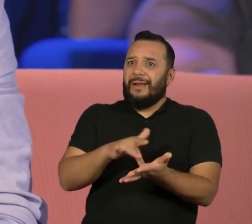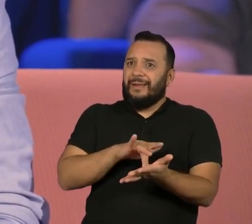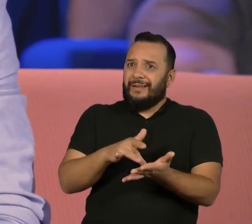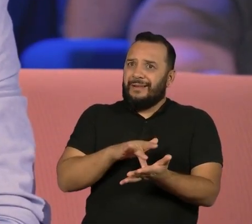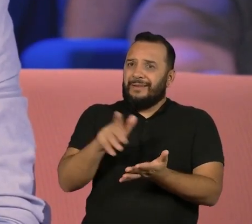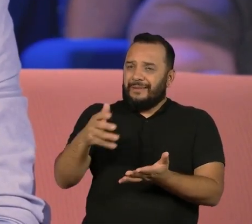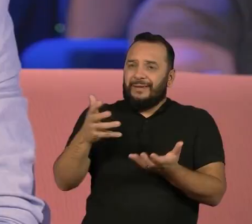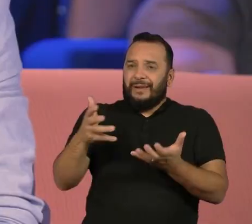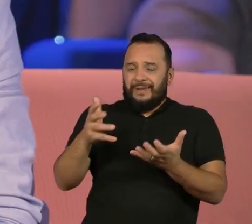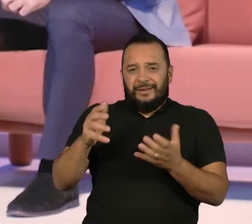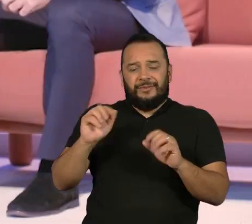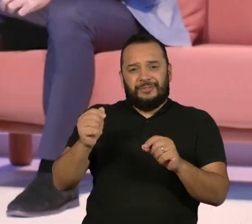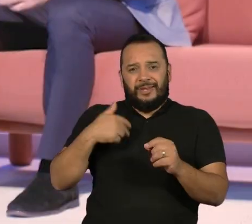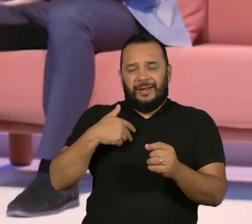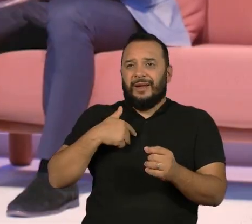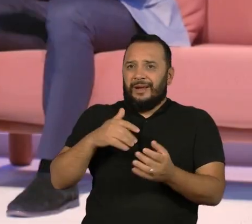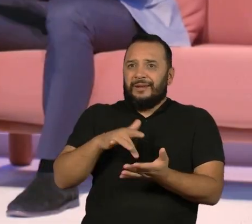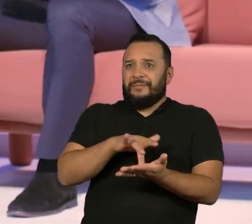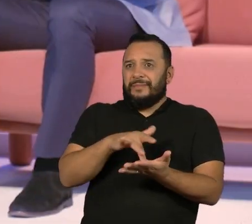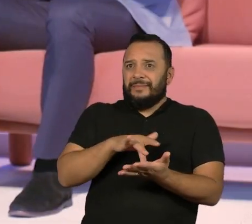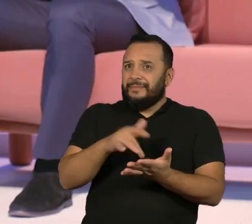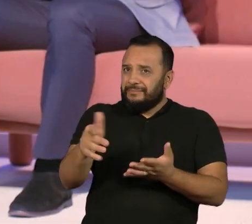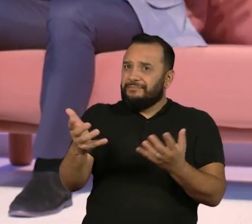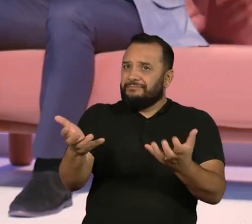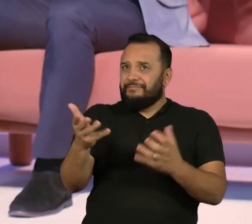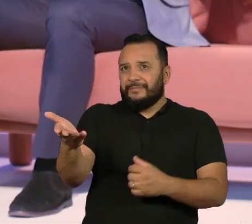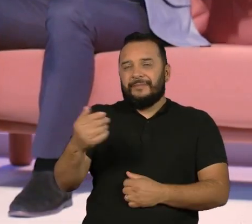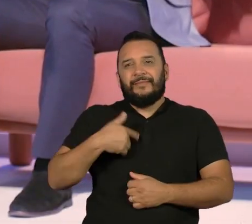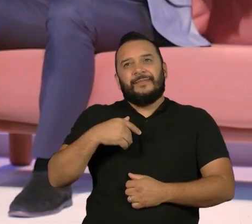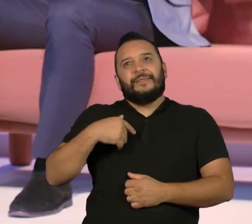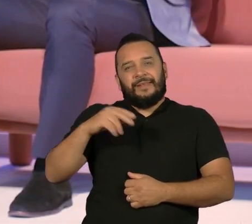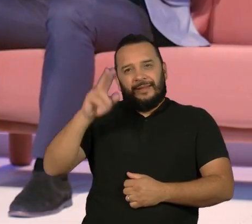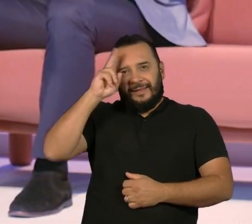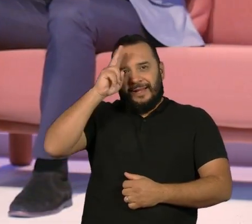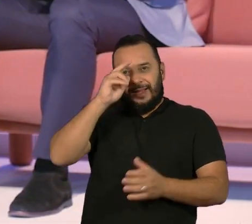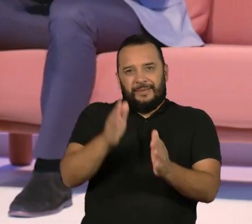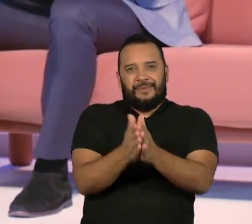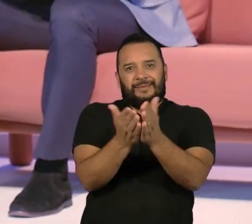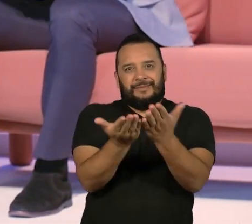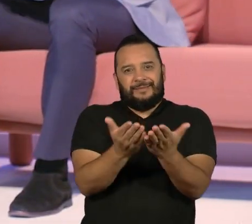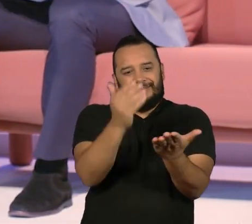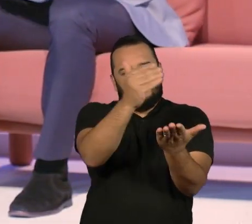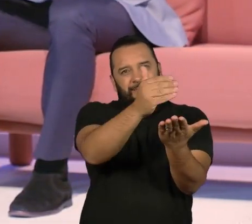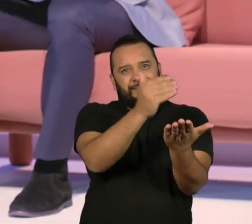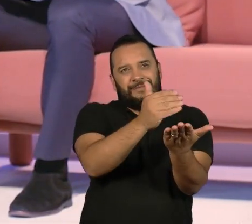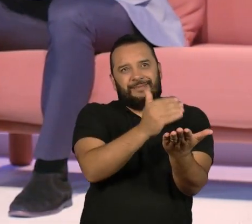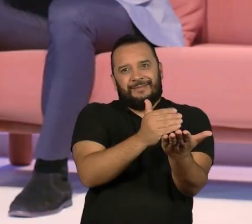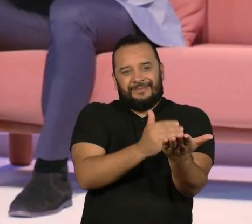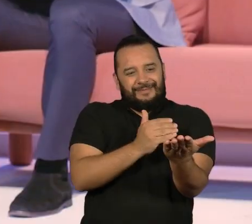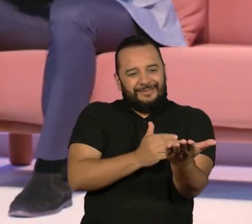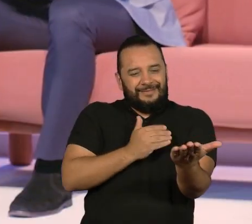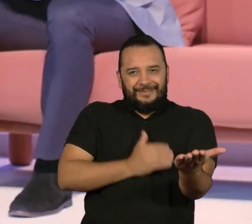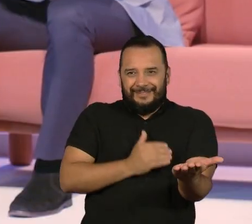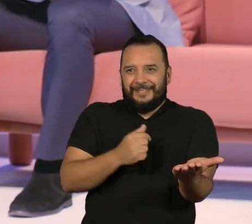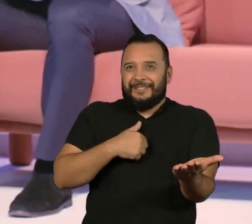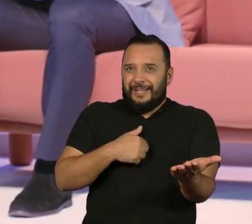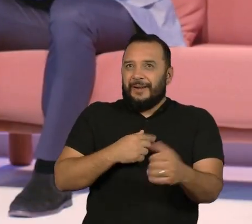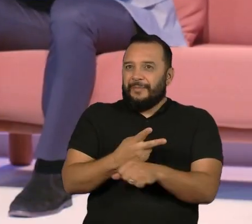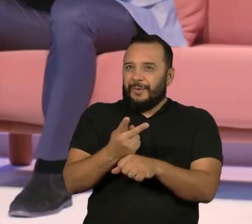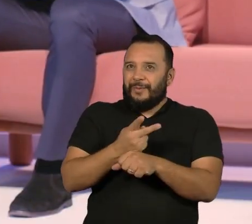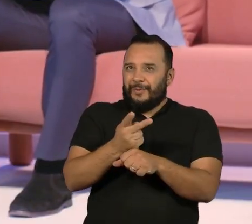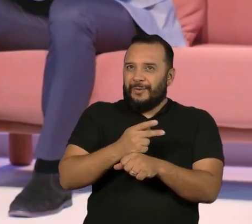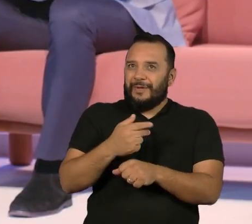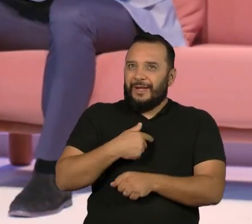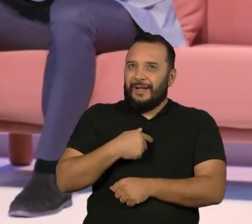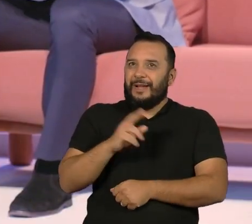fazer isso que ele fez. E aí eu lembro, lista telefônica, quem lembra de lista telefônica? Eu fui na lista telefônica, do Chalita não é do tempo, mas